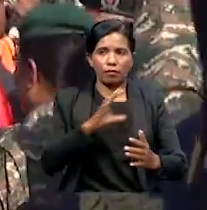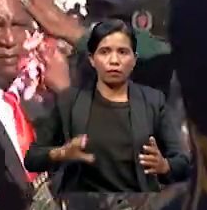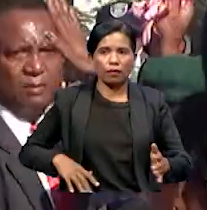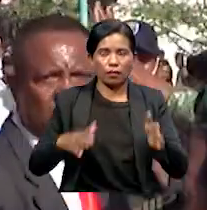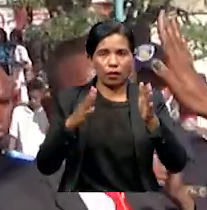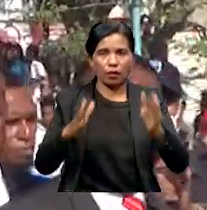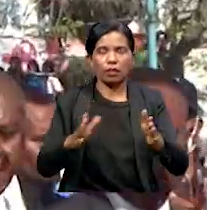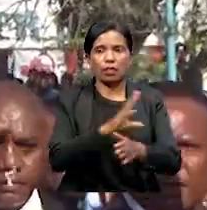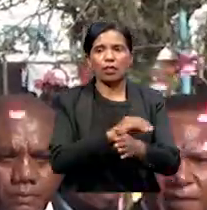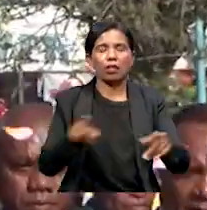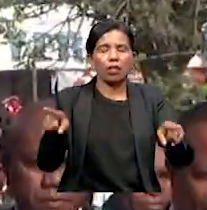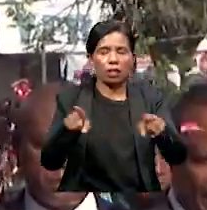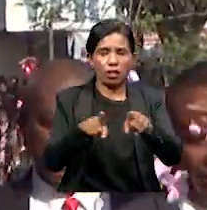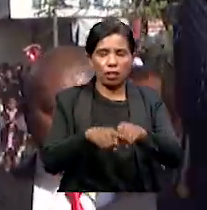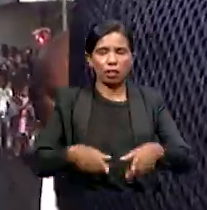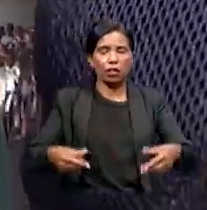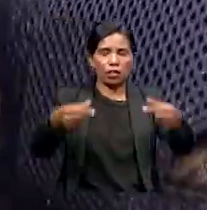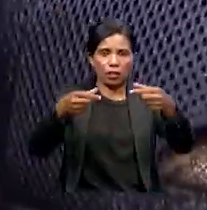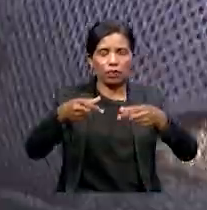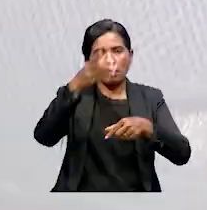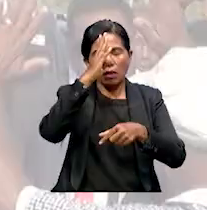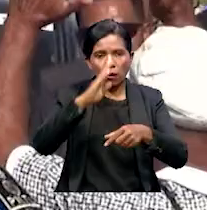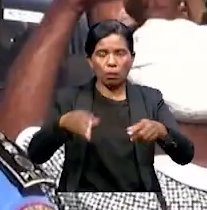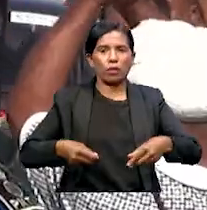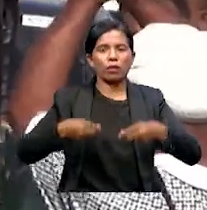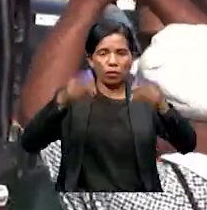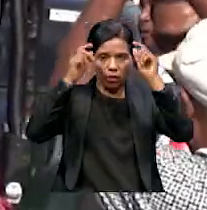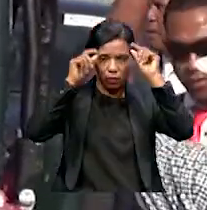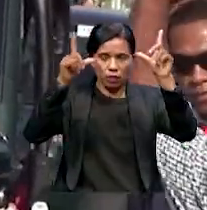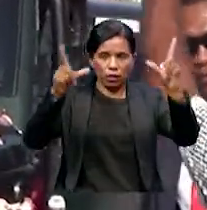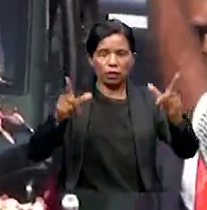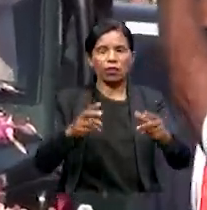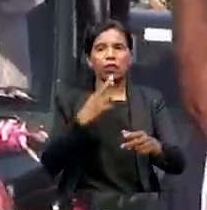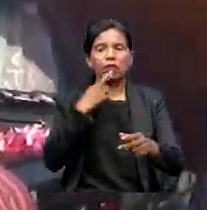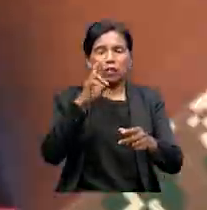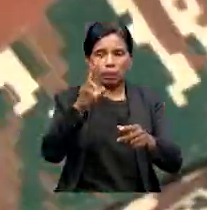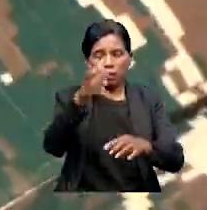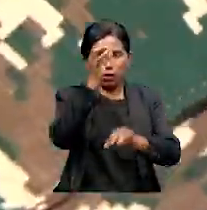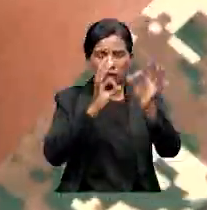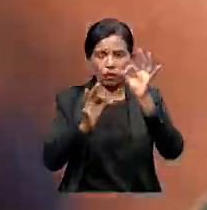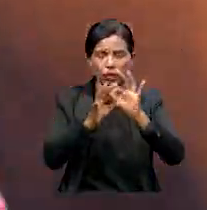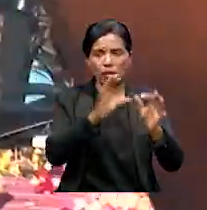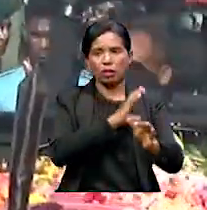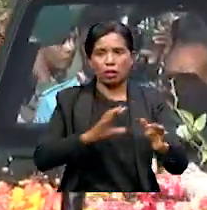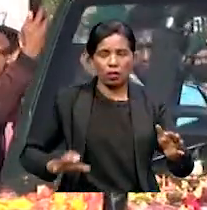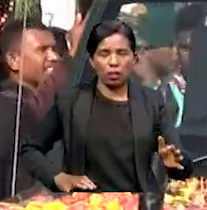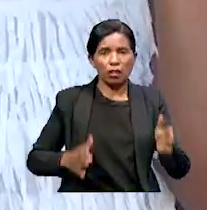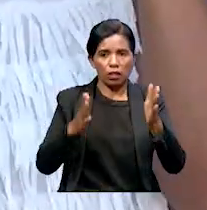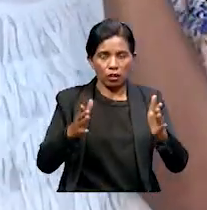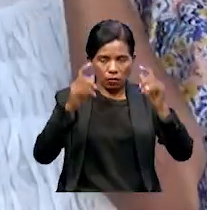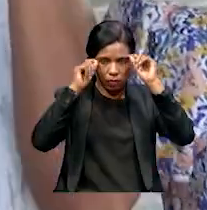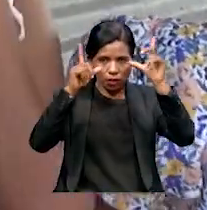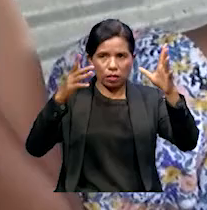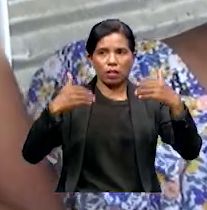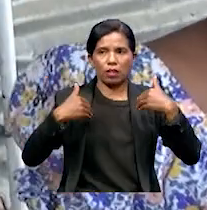ba Dom Virgílio ne, hanesem prêmio ne bem maroma fo ba Timor-Leste, o de responde ba fier ne besrani Timor-Leste iham.